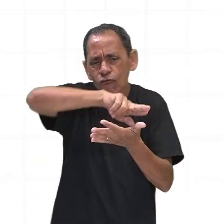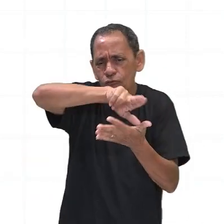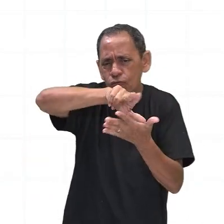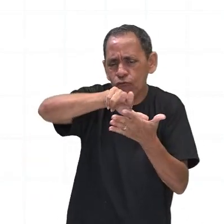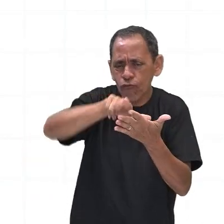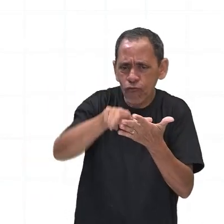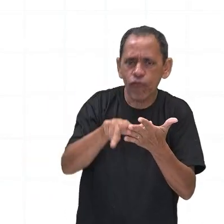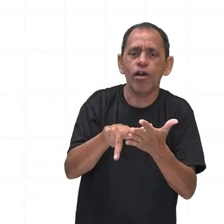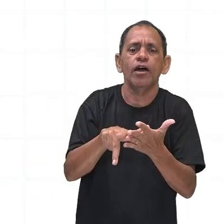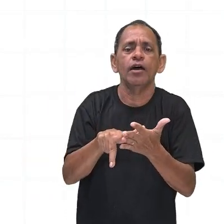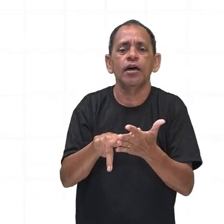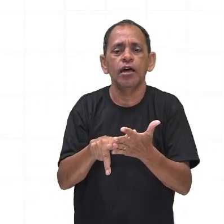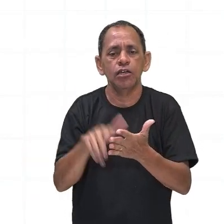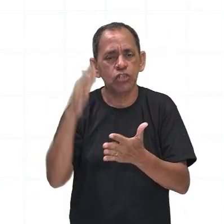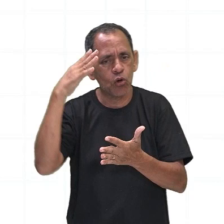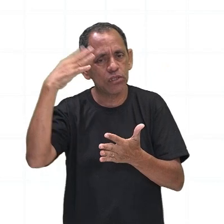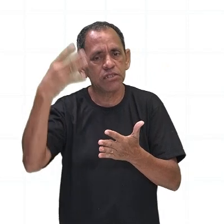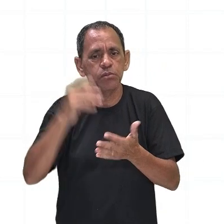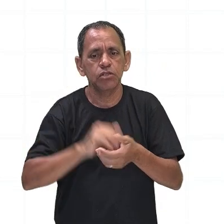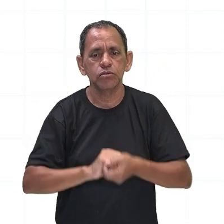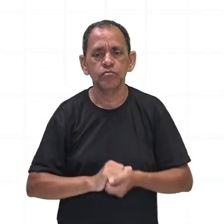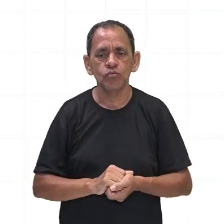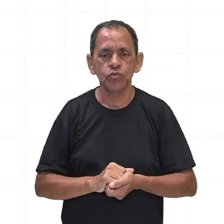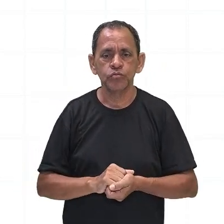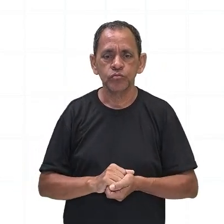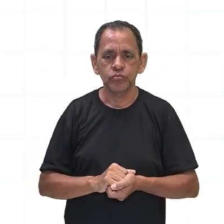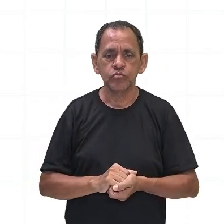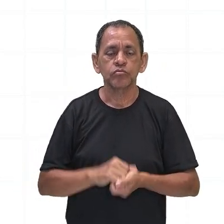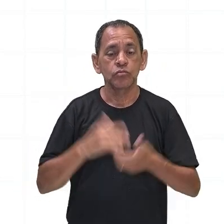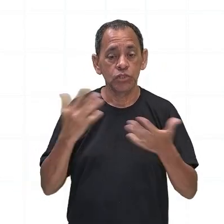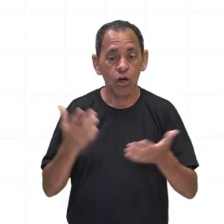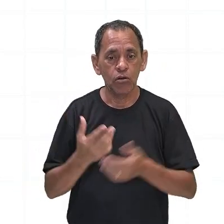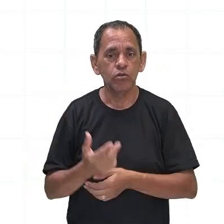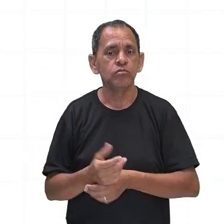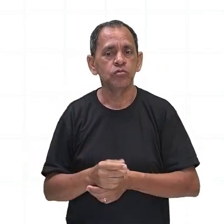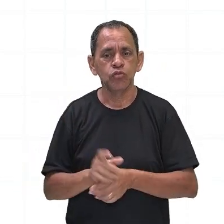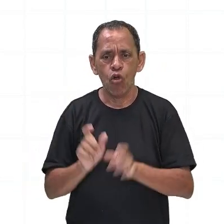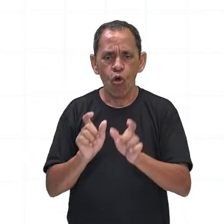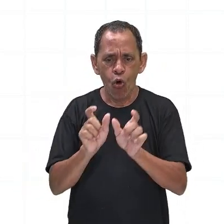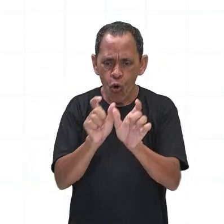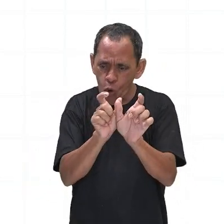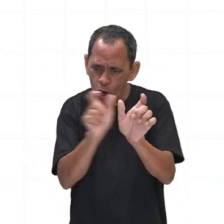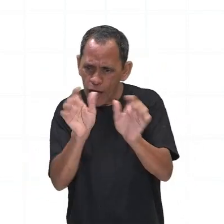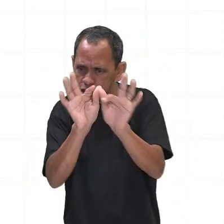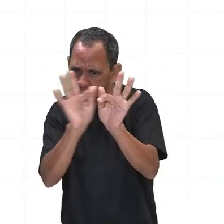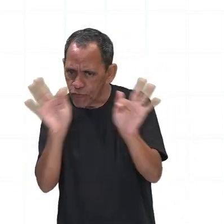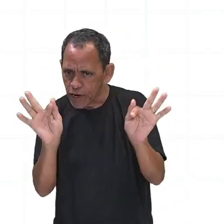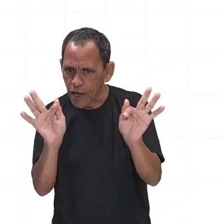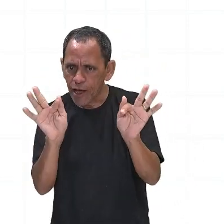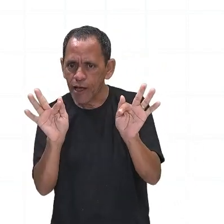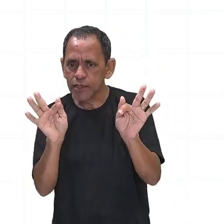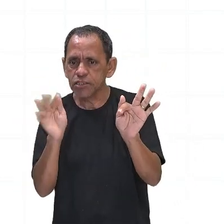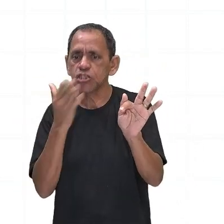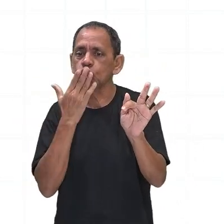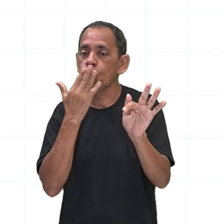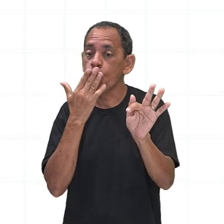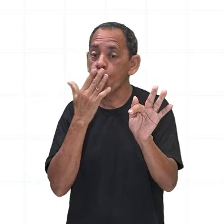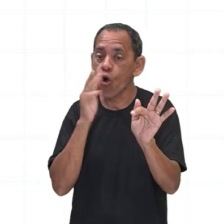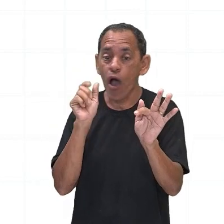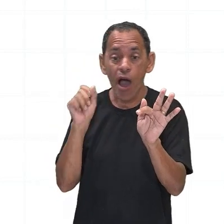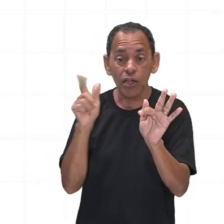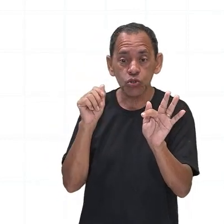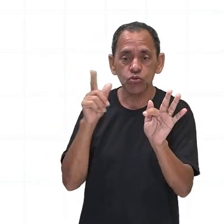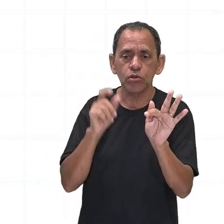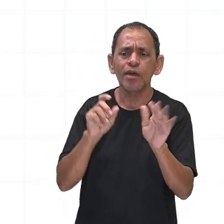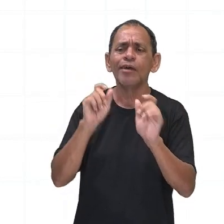eu destaquei para vocês exatamente esse termo em azul. Vamos já verificar o que é esse termo. Agora, quem é o núcleo desse